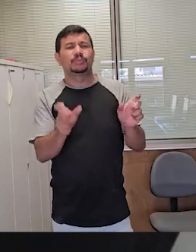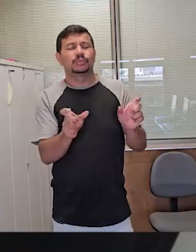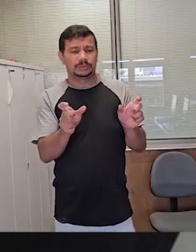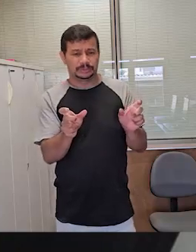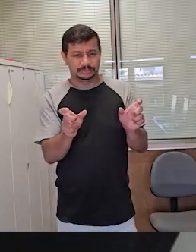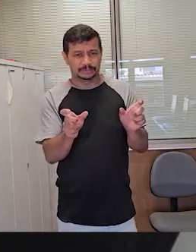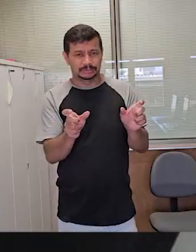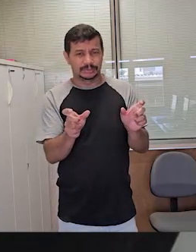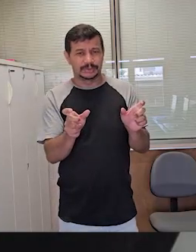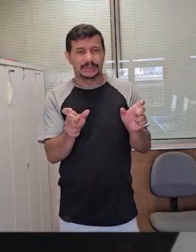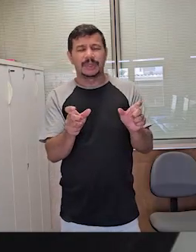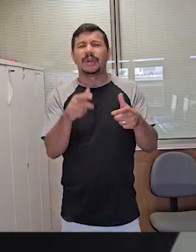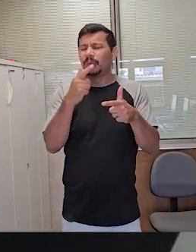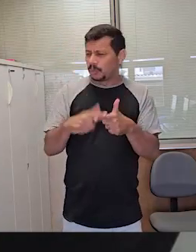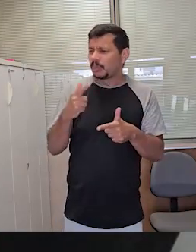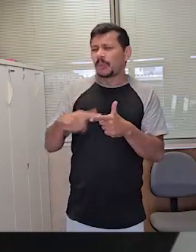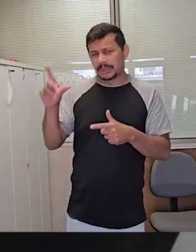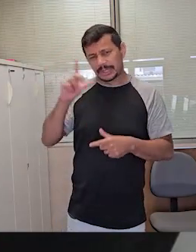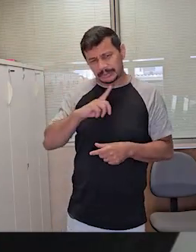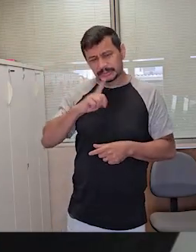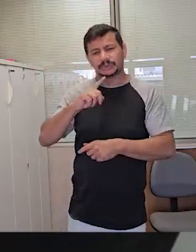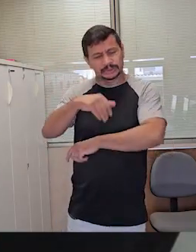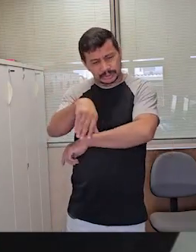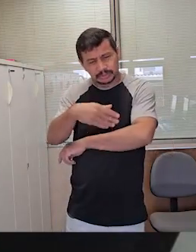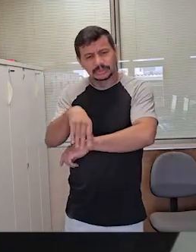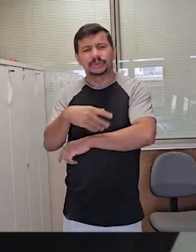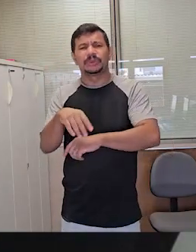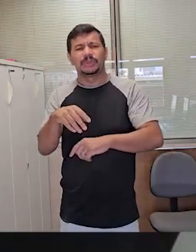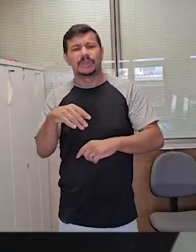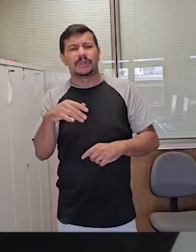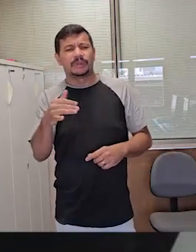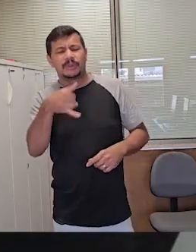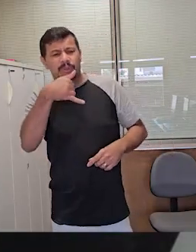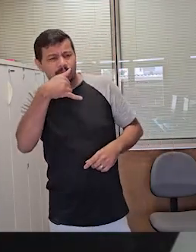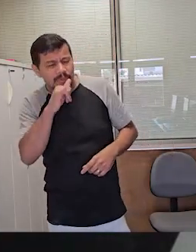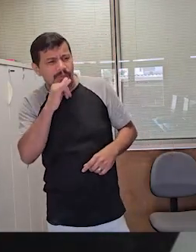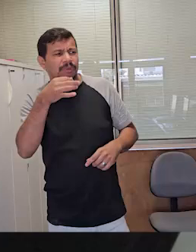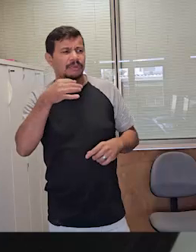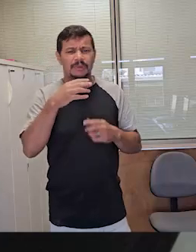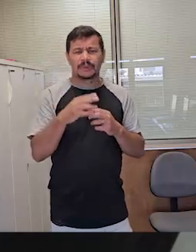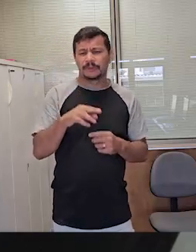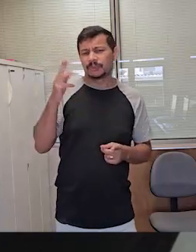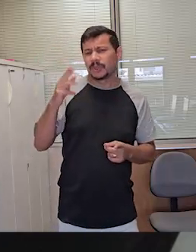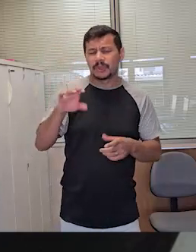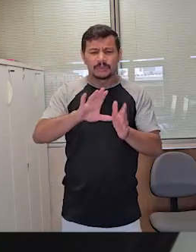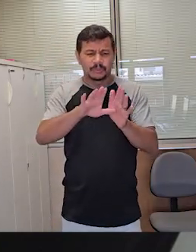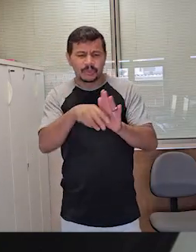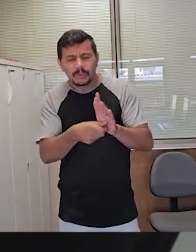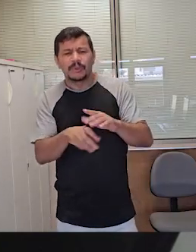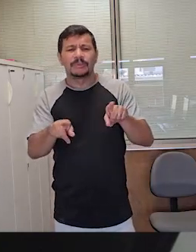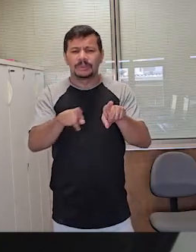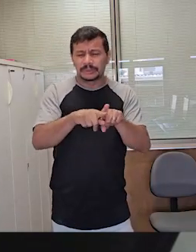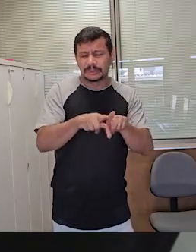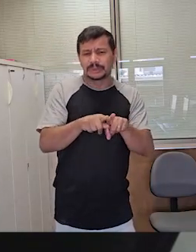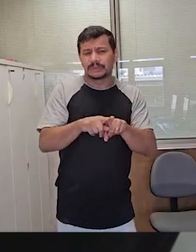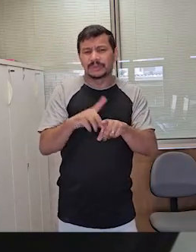certo? Claro que tem todos os problemas que vão acontecer na rua, né? Alcoolismo, droga, furto, isso, aquilo, e nós não estamos aqui